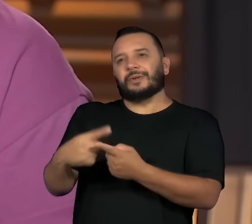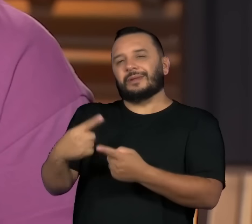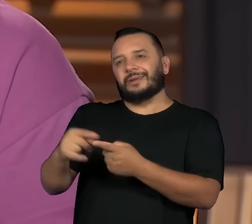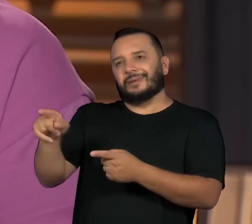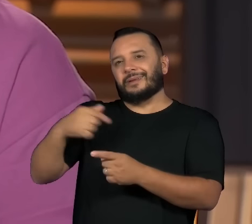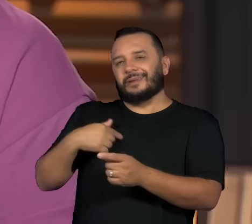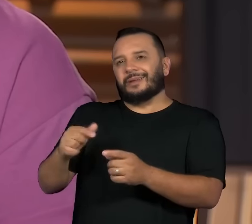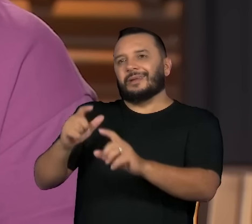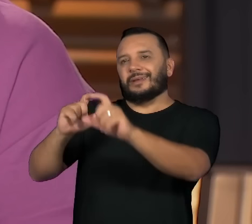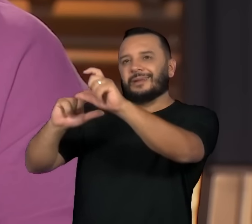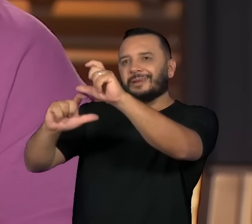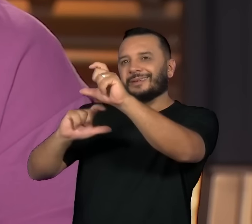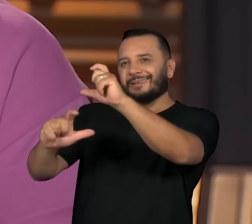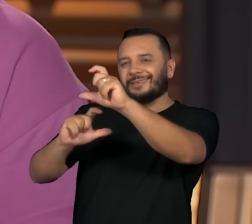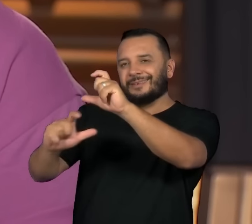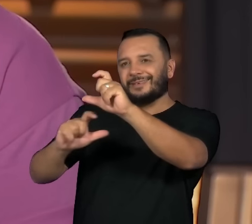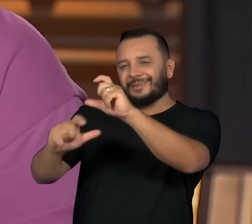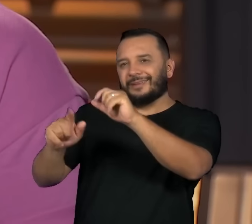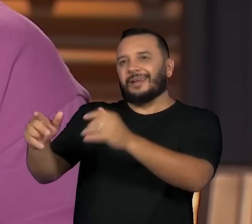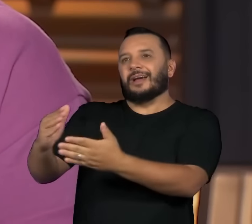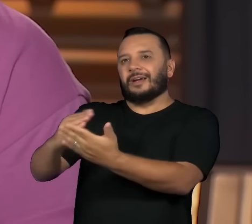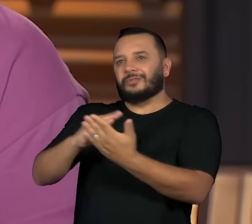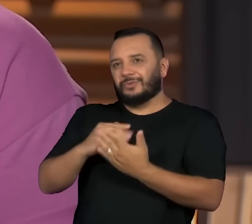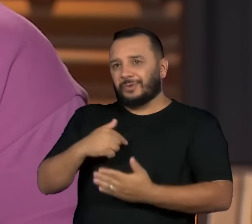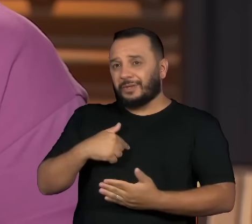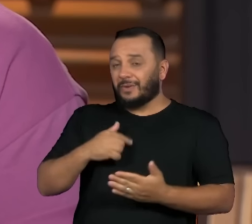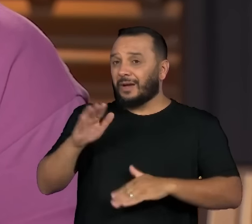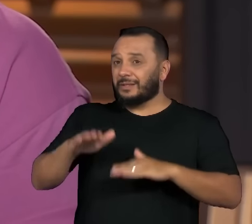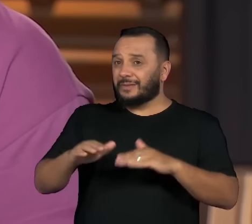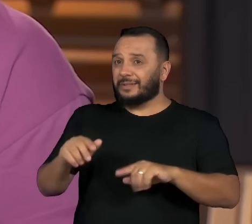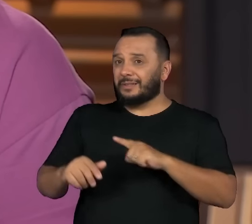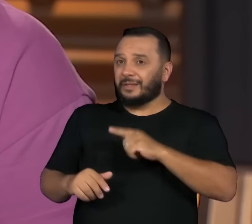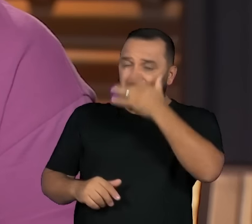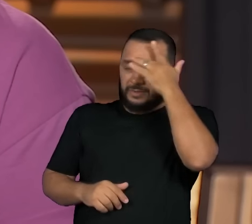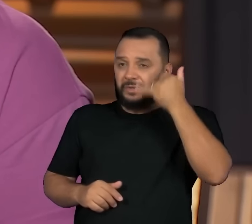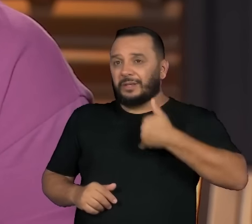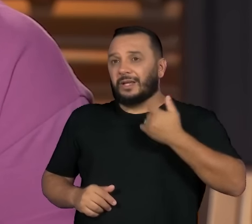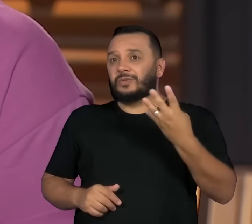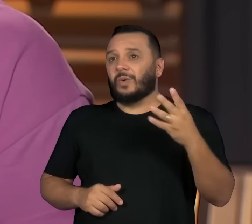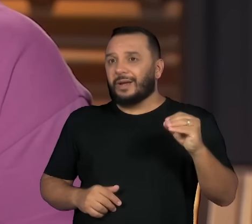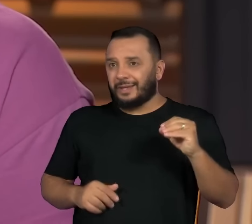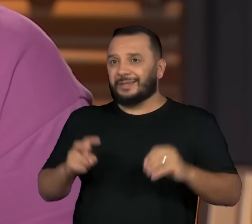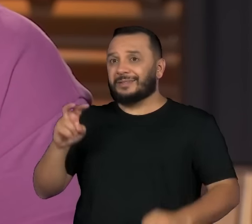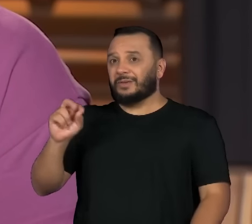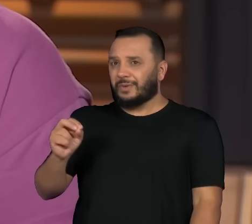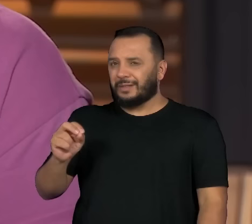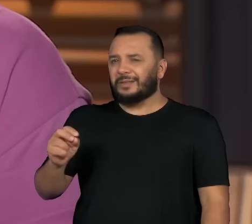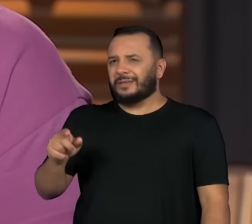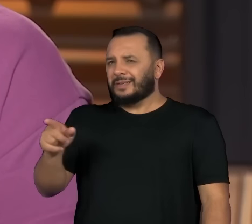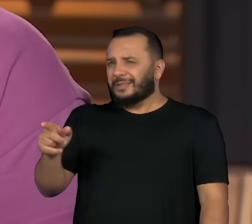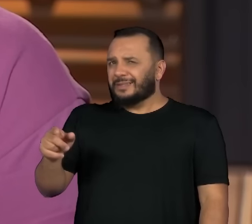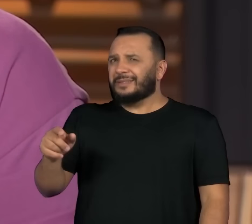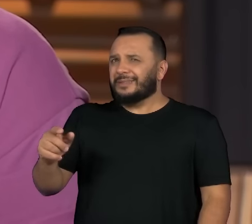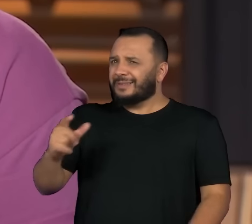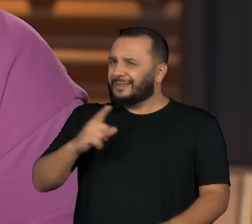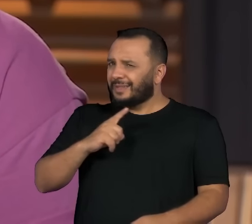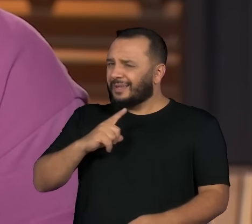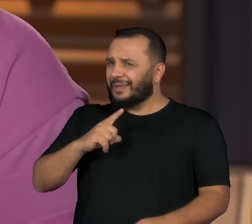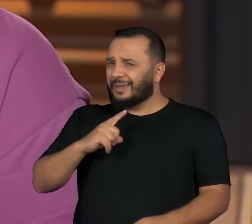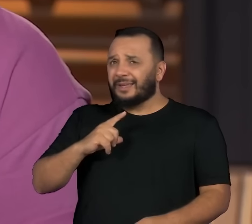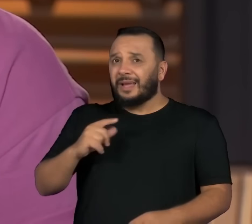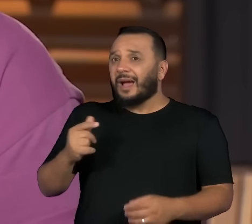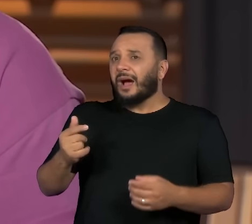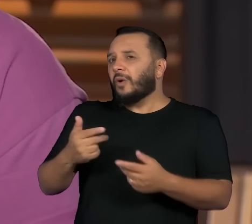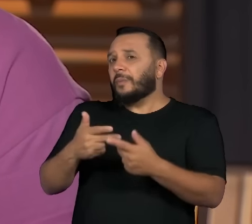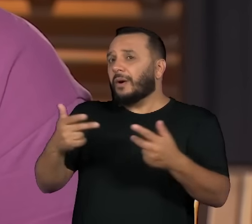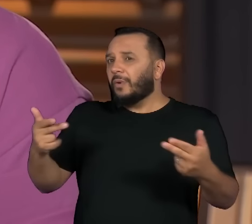quanto pessoas que vivem suas vidas, gente com 40, 50 anos, dizendo: alguma coisa aqui falou com uma pessoa de 15 anos que existe